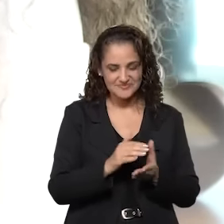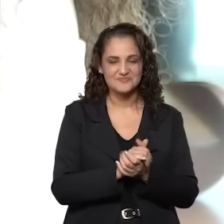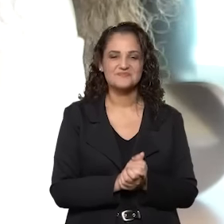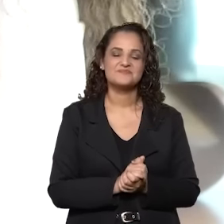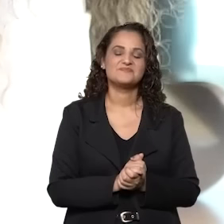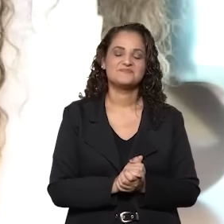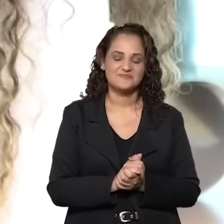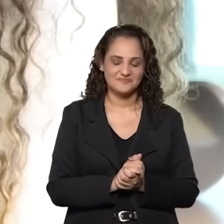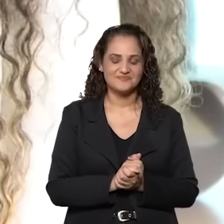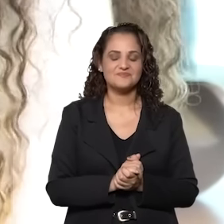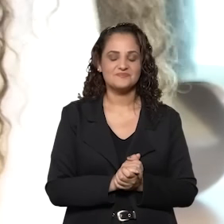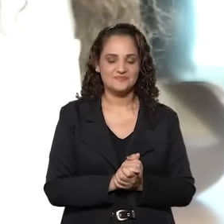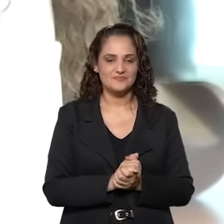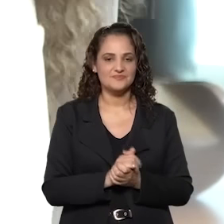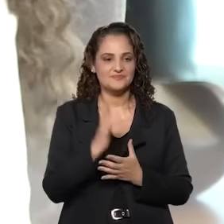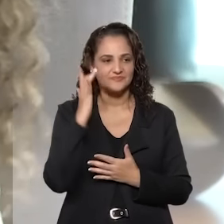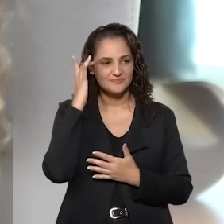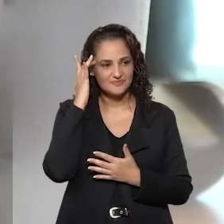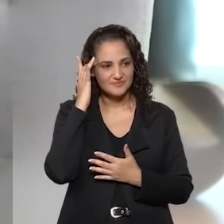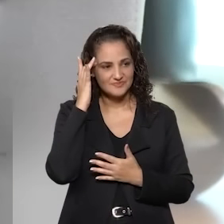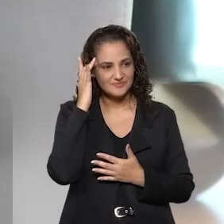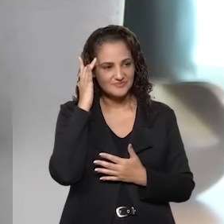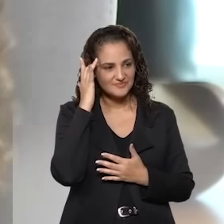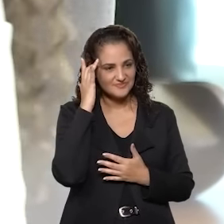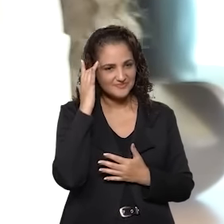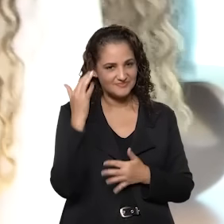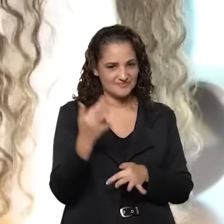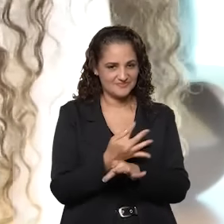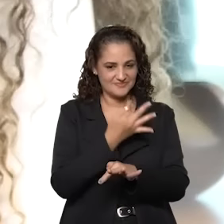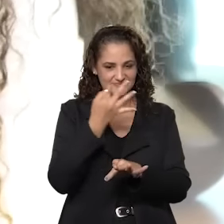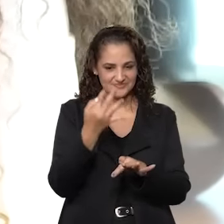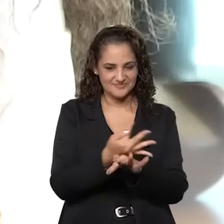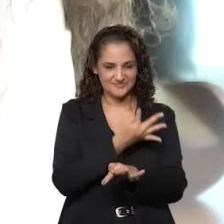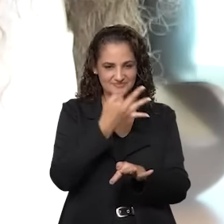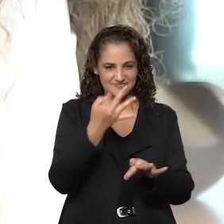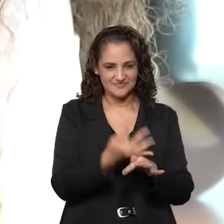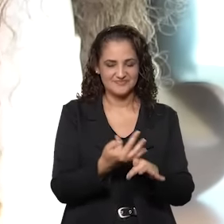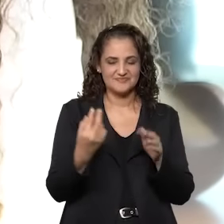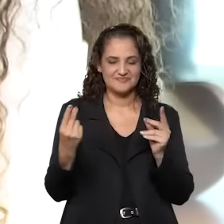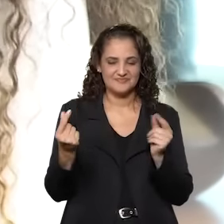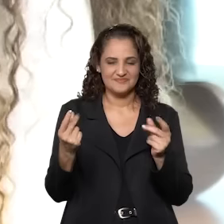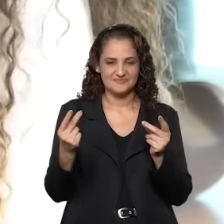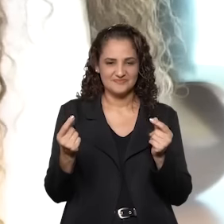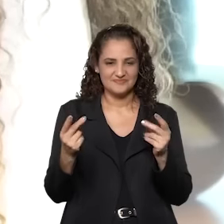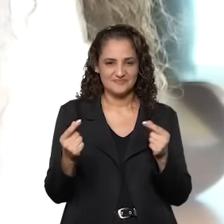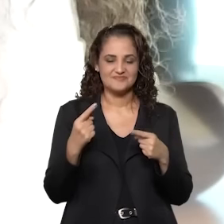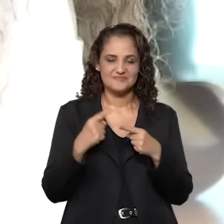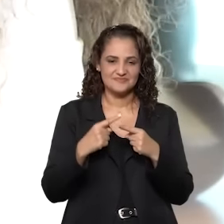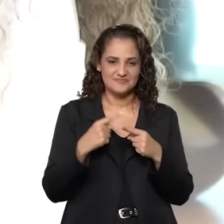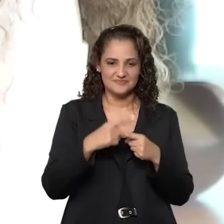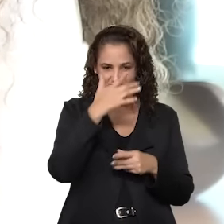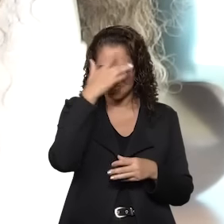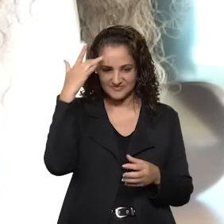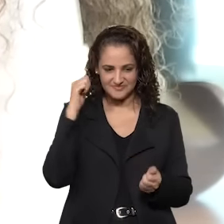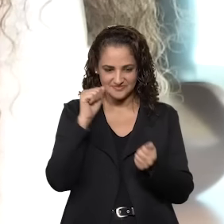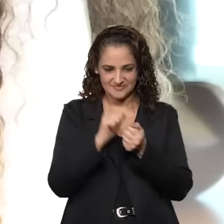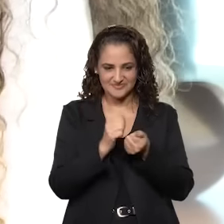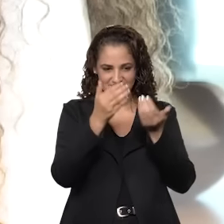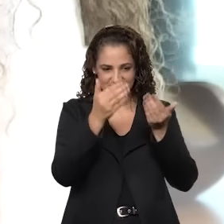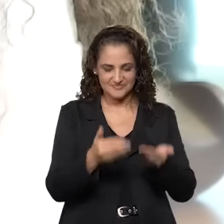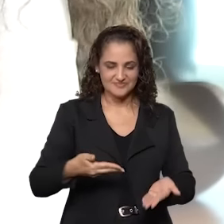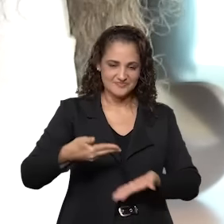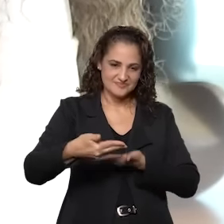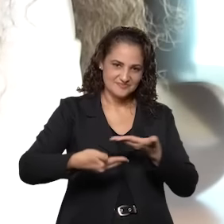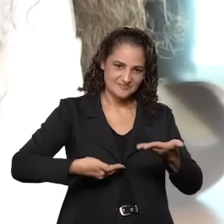que se aguentei firme esse tempo todo é por ter pessoas como Jorgete compartilhando né desse mesmo dessa mesma